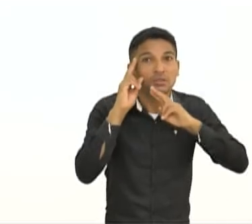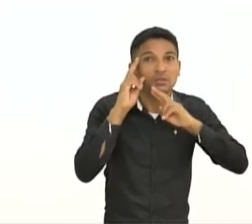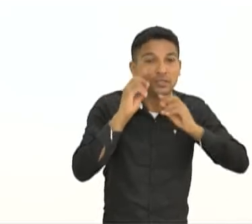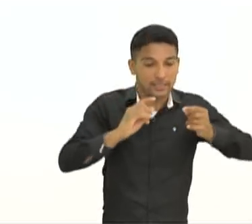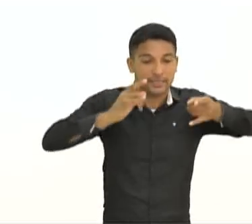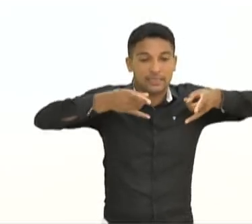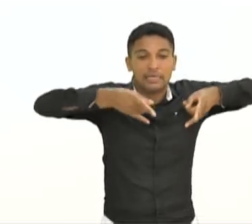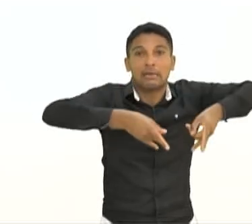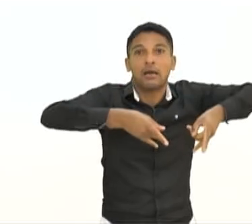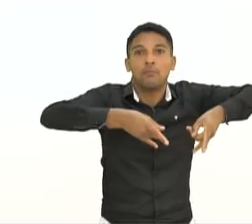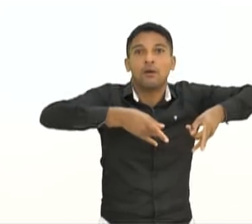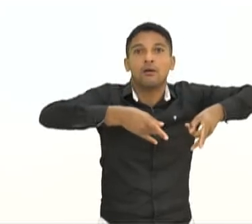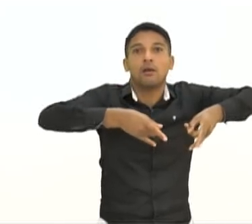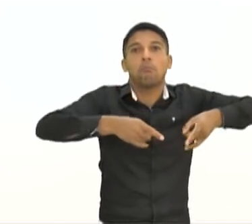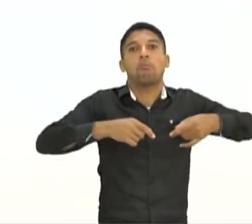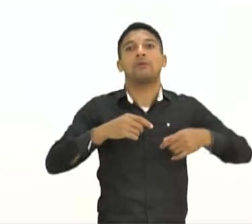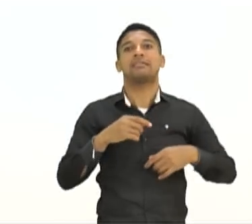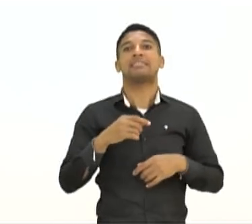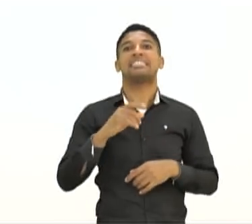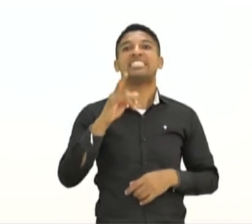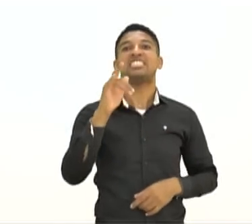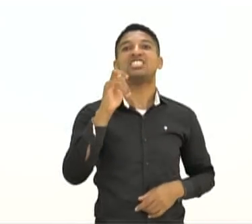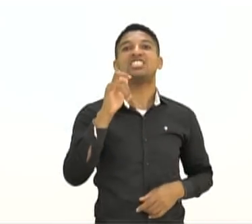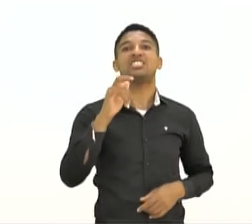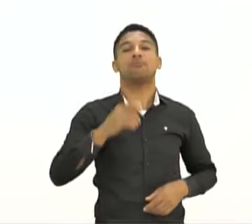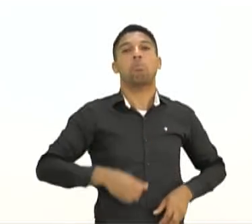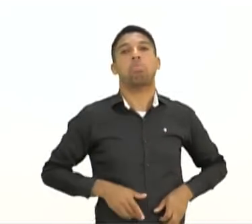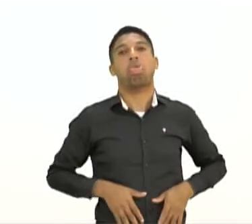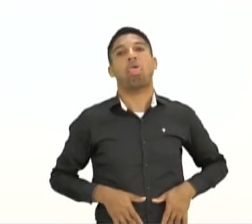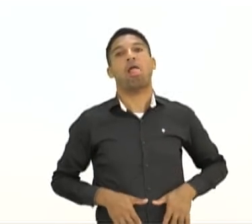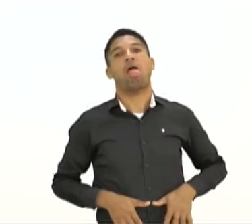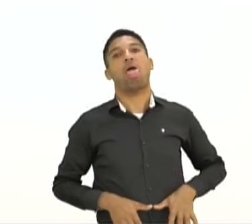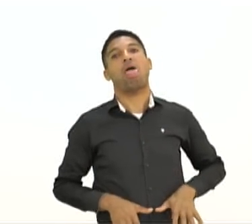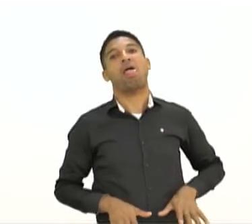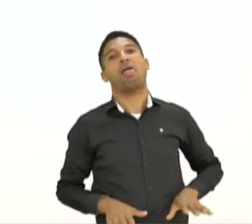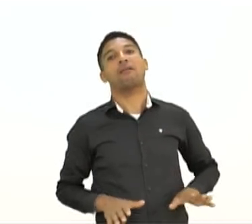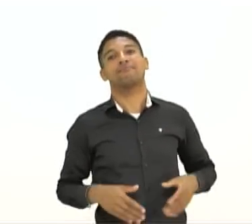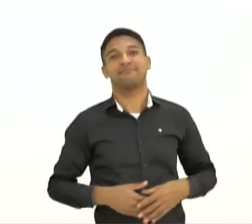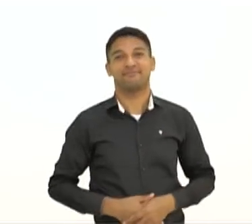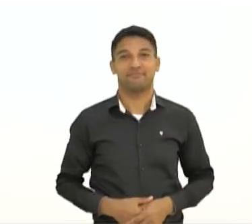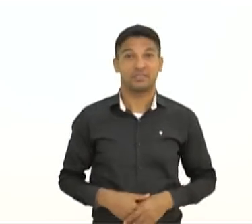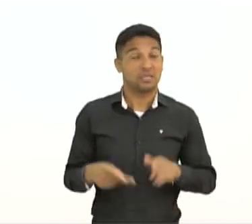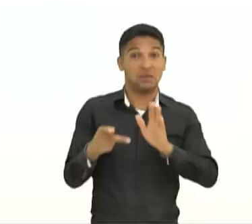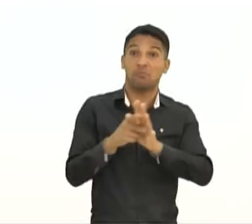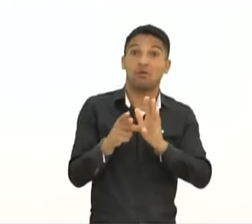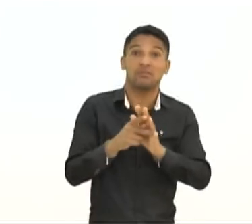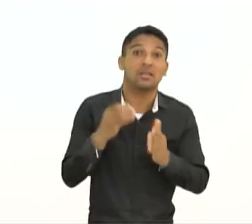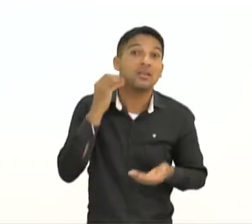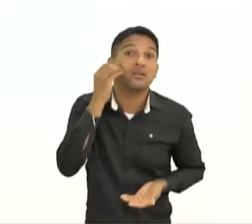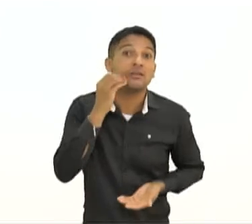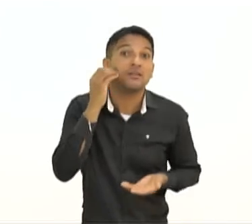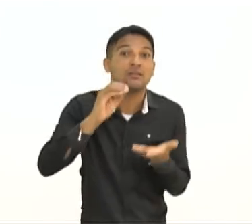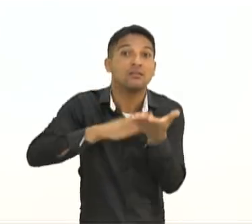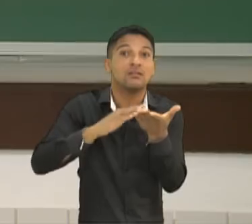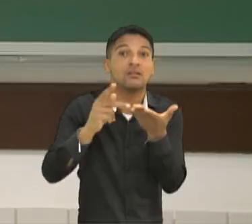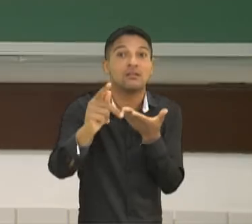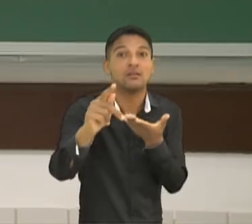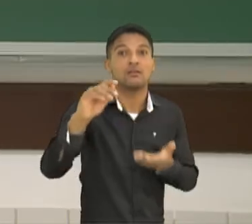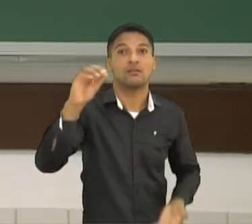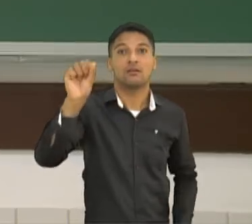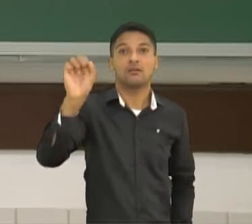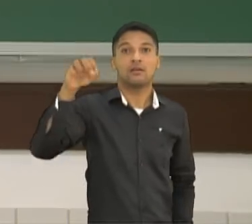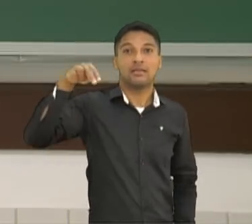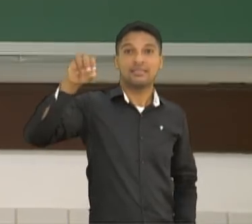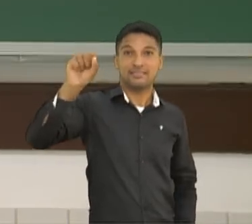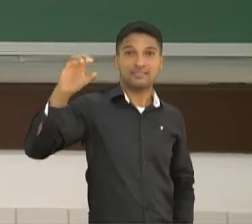exemplos aí de informações que nós encontramos no cotidiano e que estão relacionadas ao senso comum, tá? Ok? Beleza? Pessoas, um